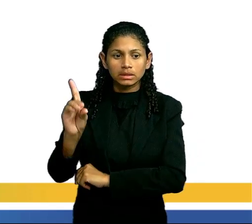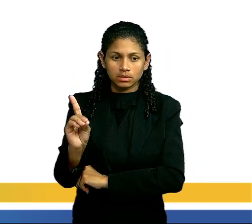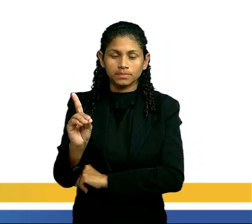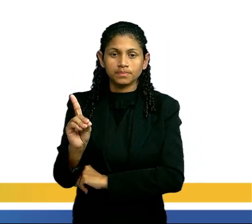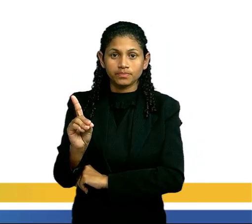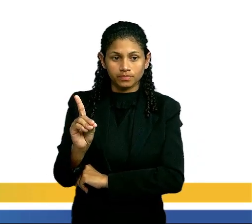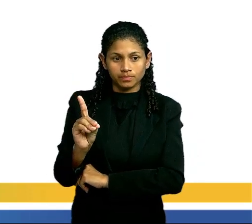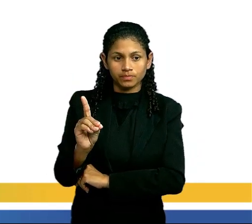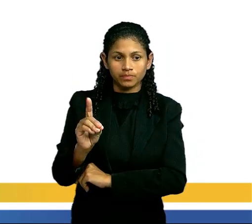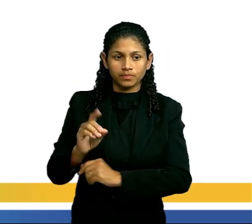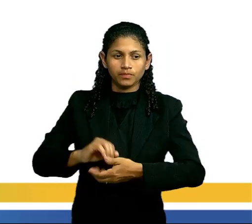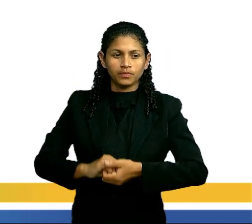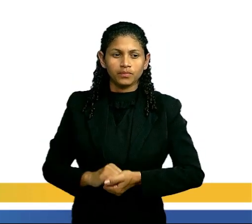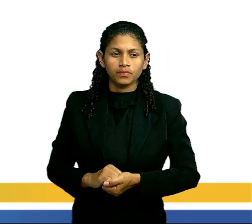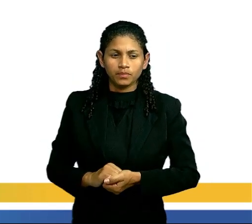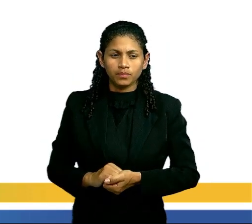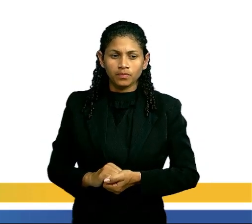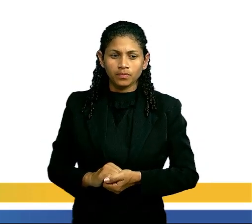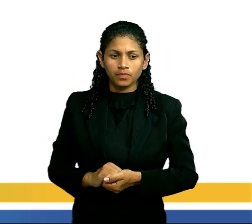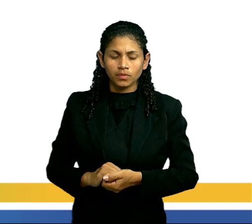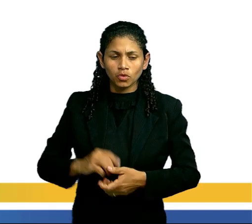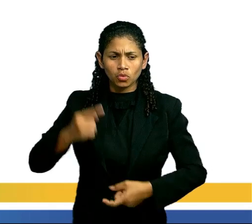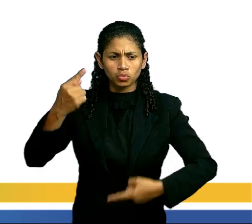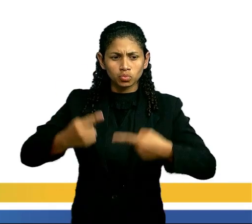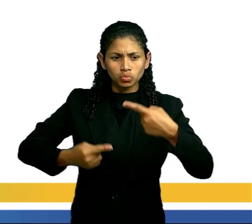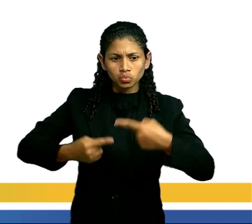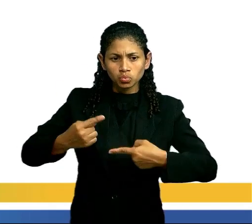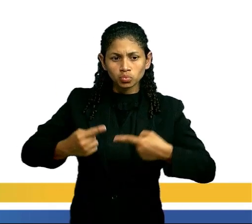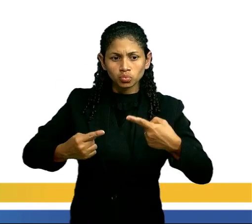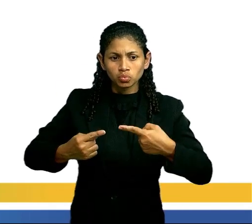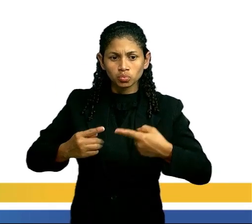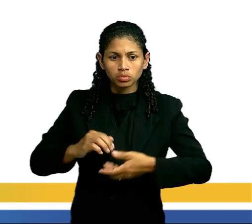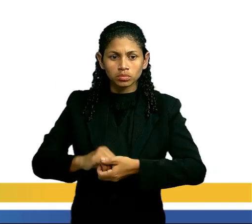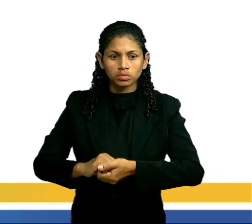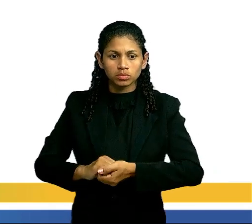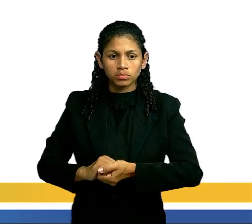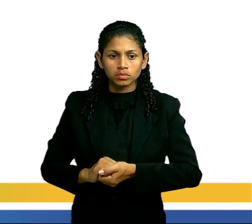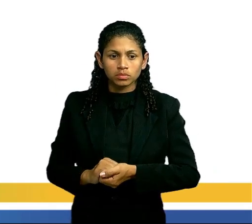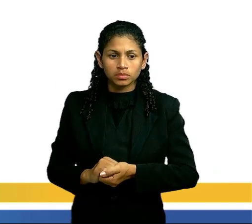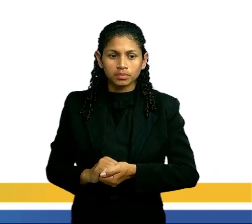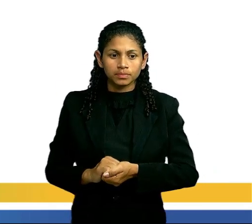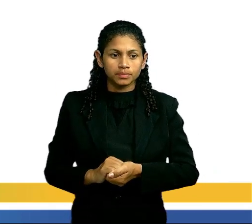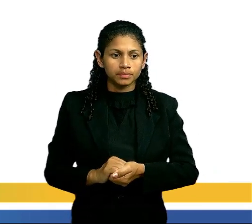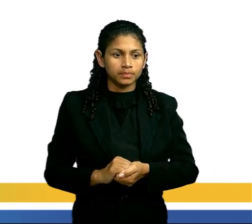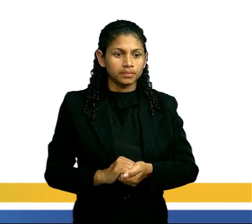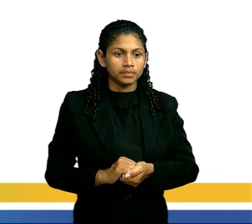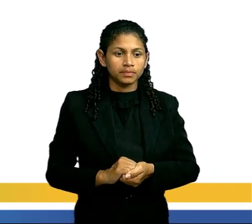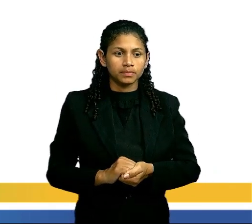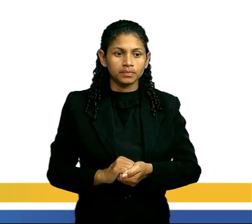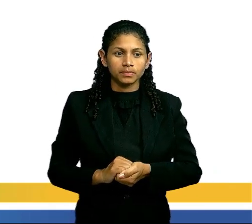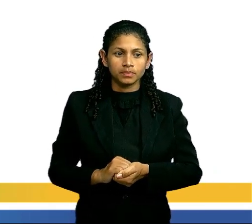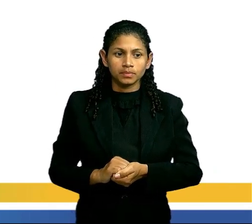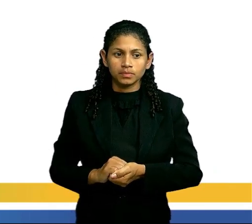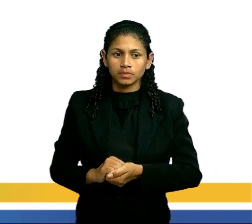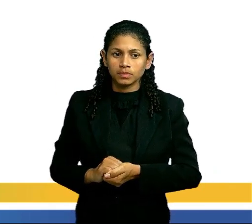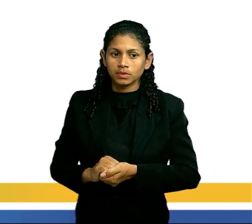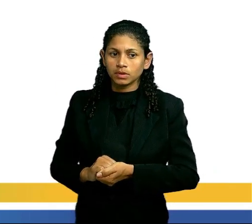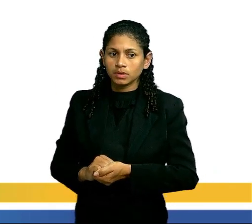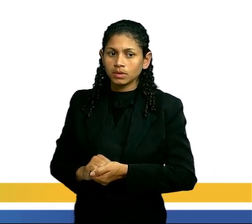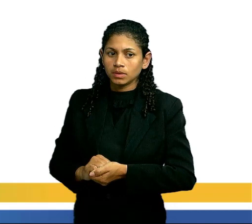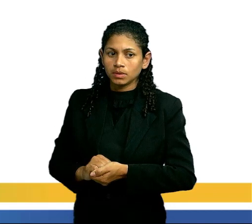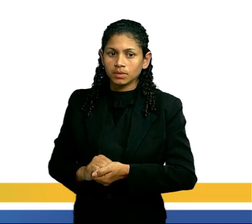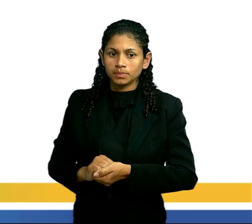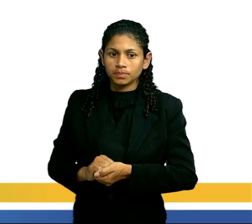de que Macron não conseguiu impor-se como líder no encontro anual, o que decorre da